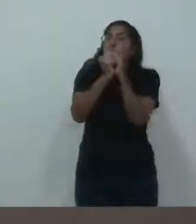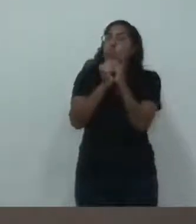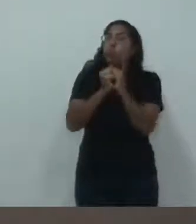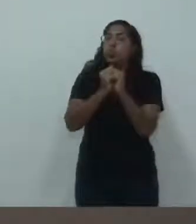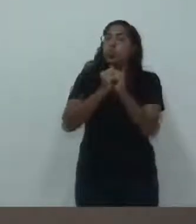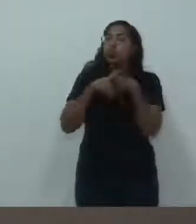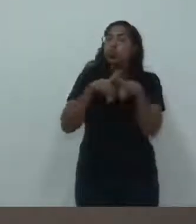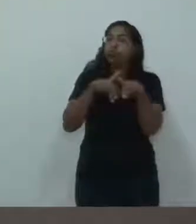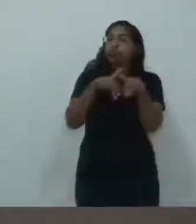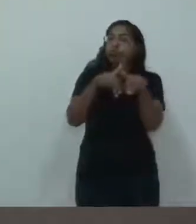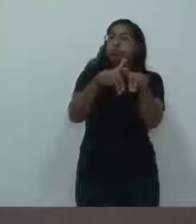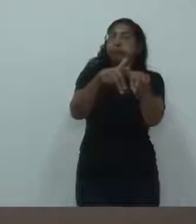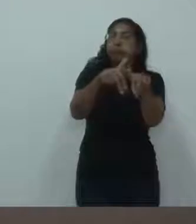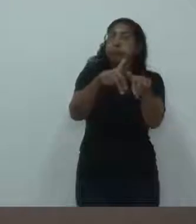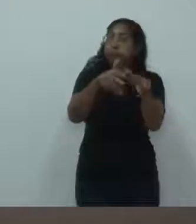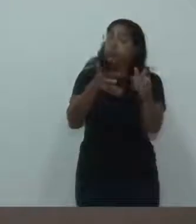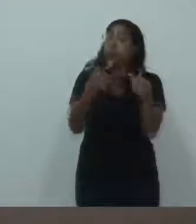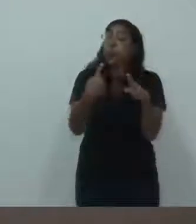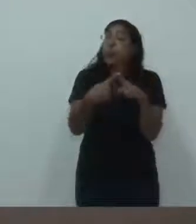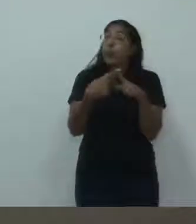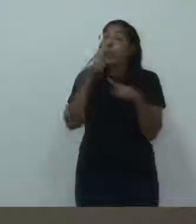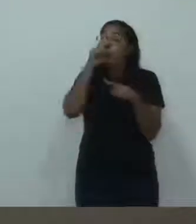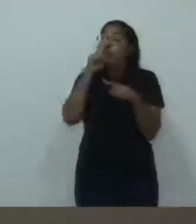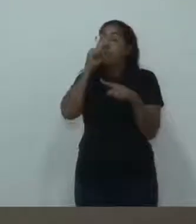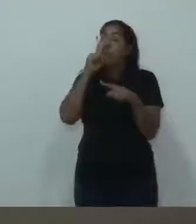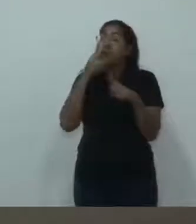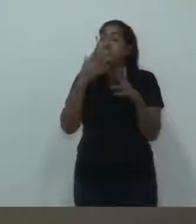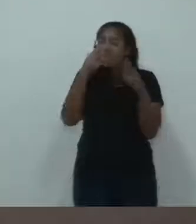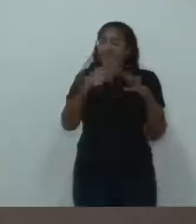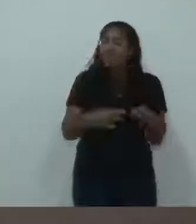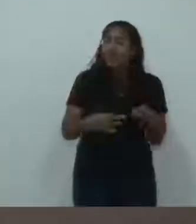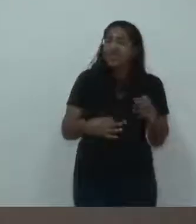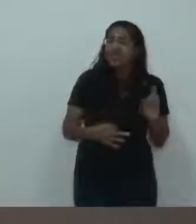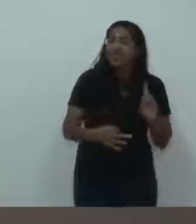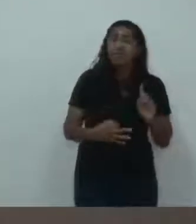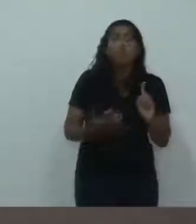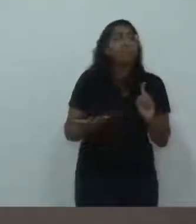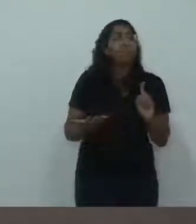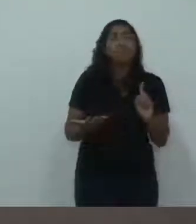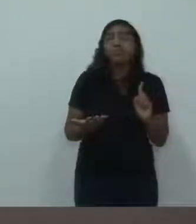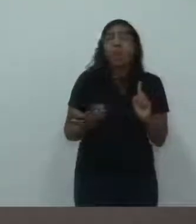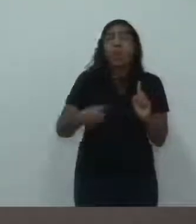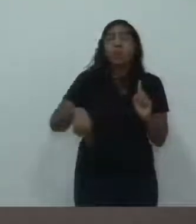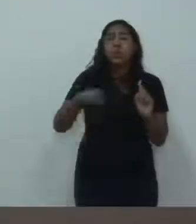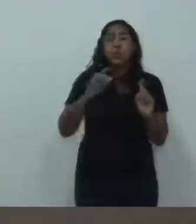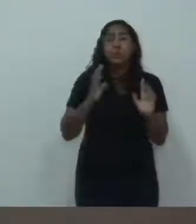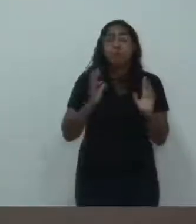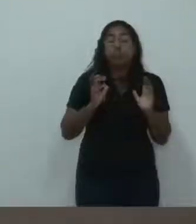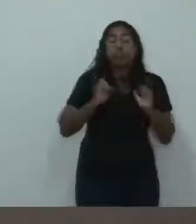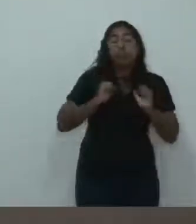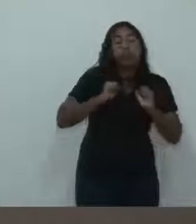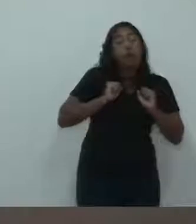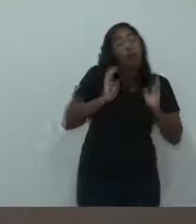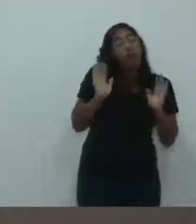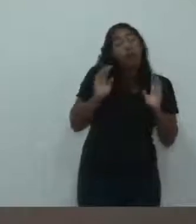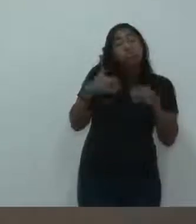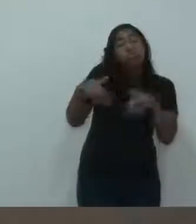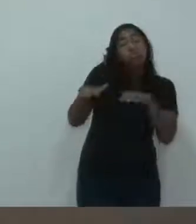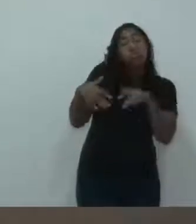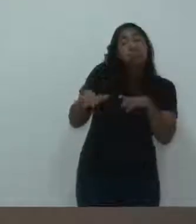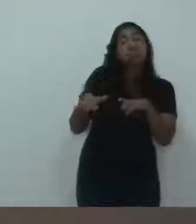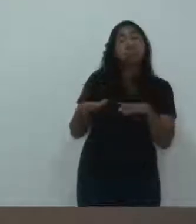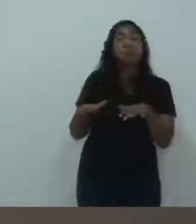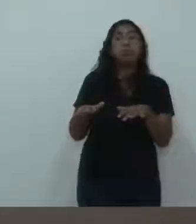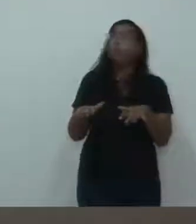Mas eu acho que isso não é justo. Não é justo por que sentido? Porque a gente não pode ficar acuado achando que a área